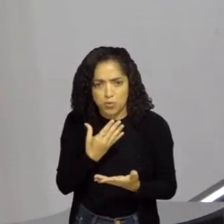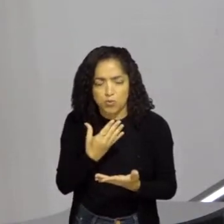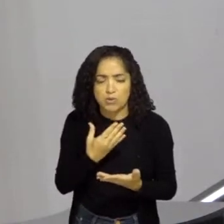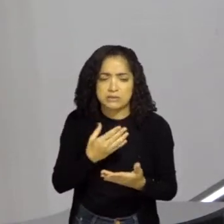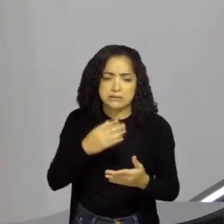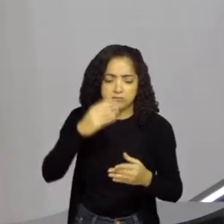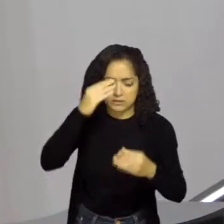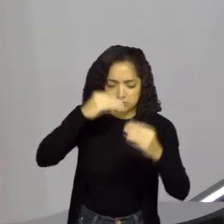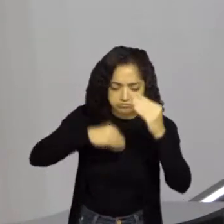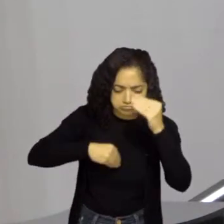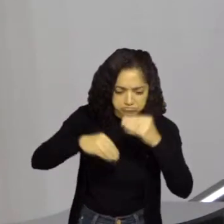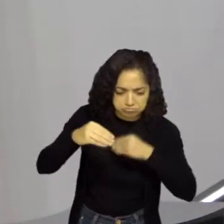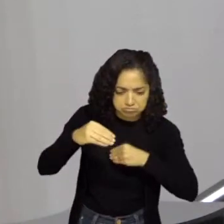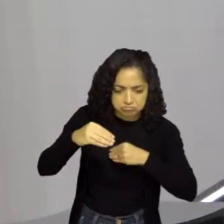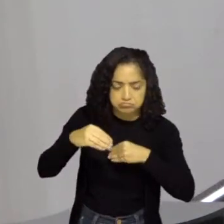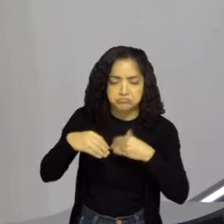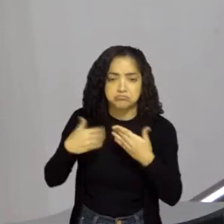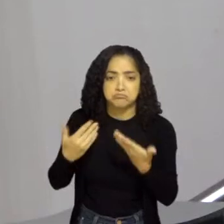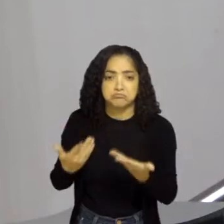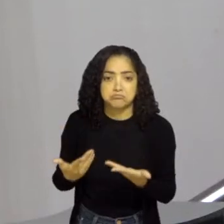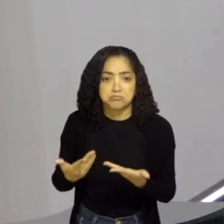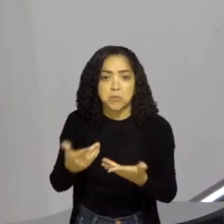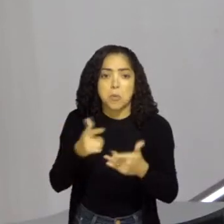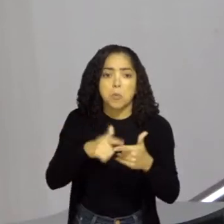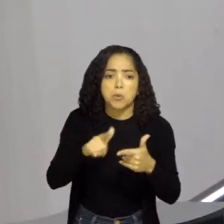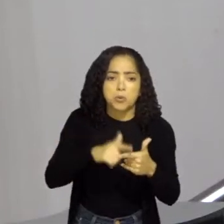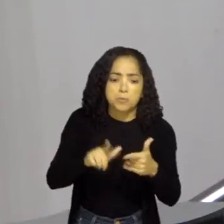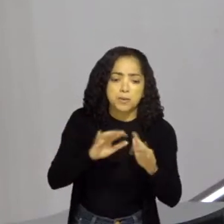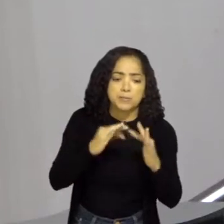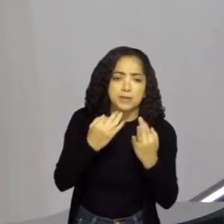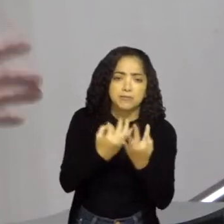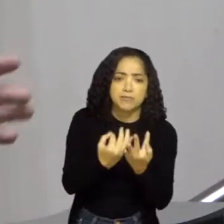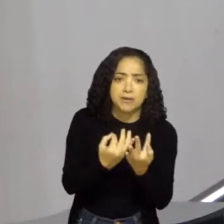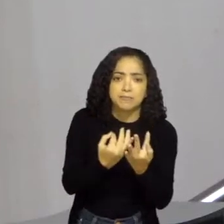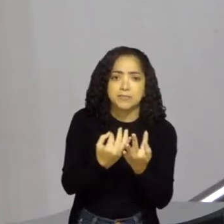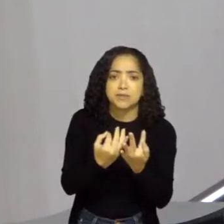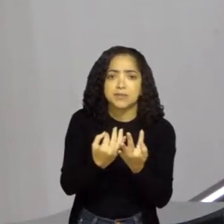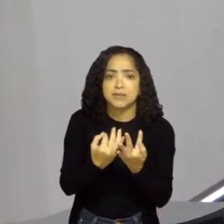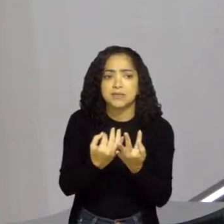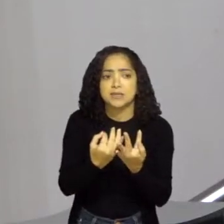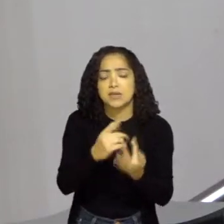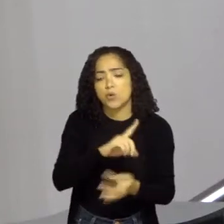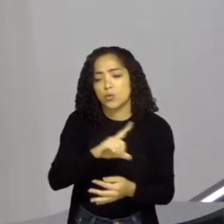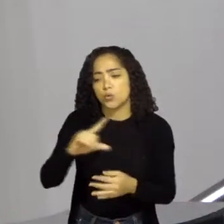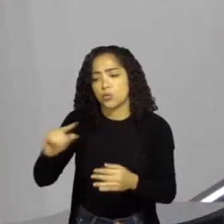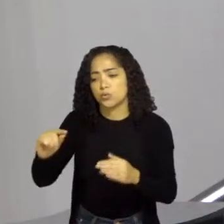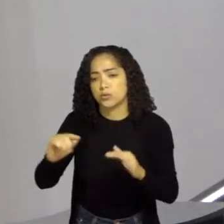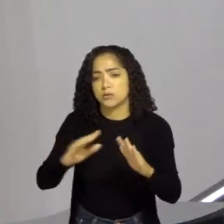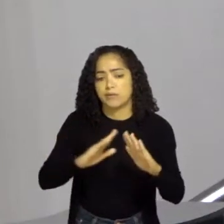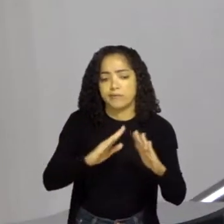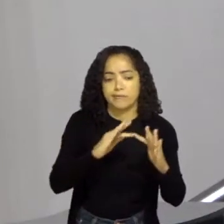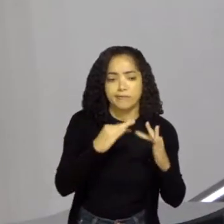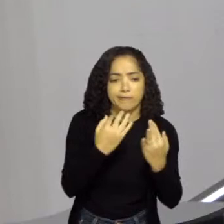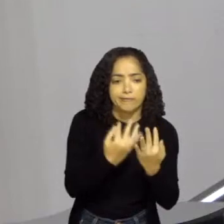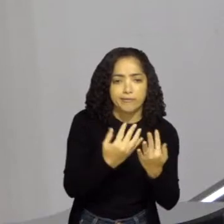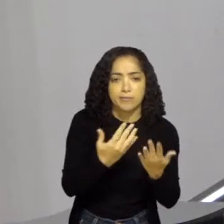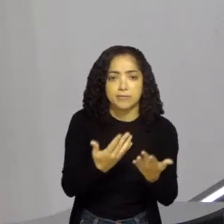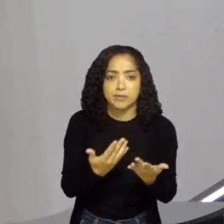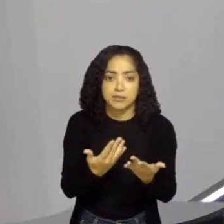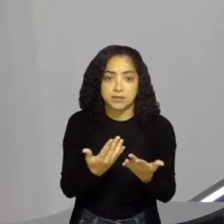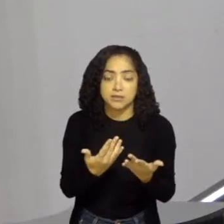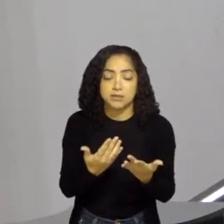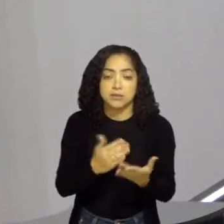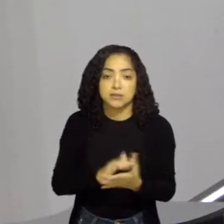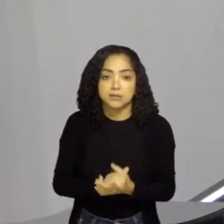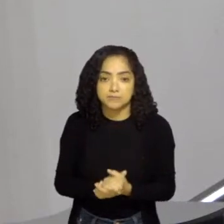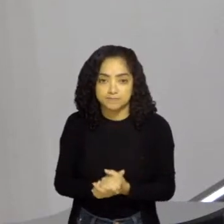depressão, teve um problema familiar, saiu de casa, vai ser, da onde